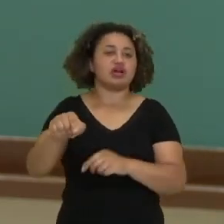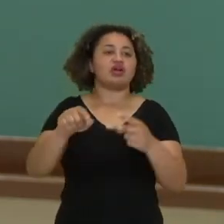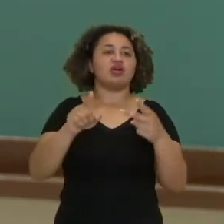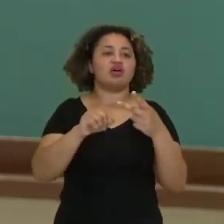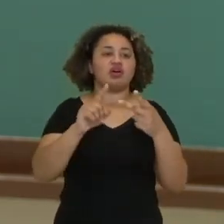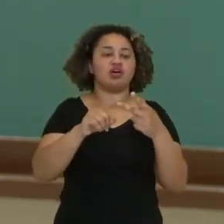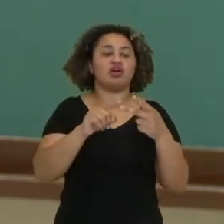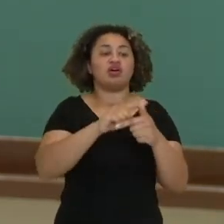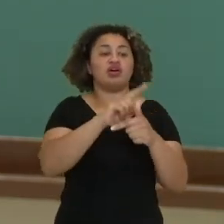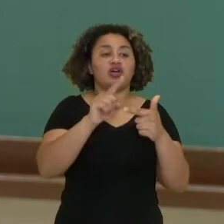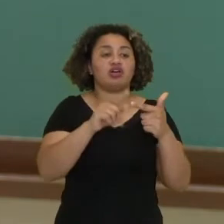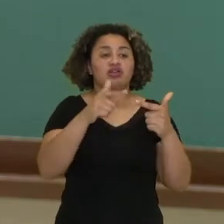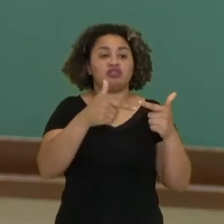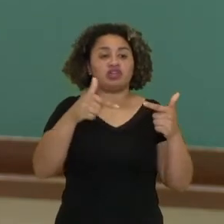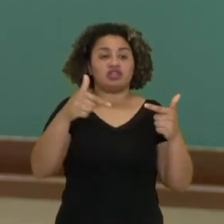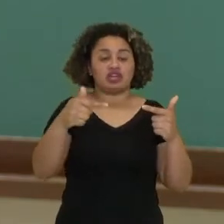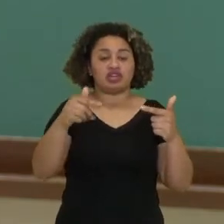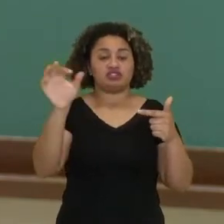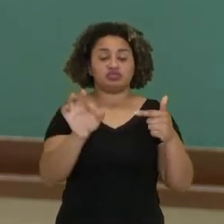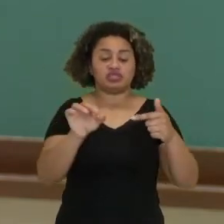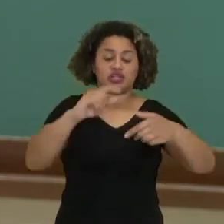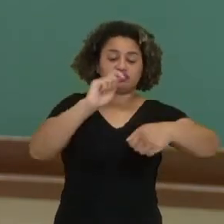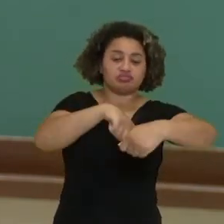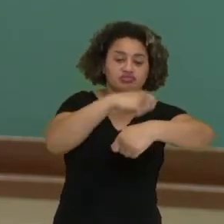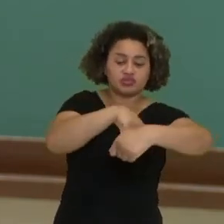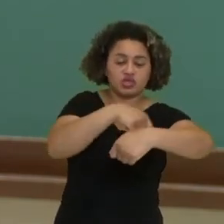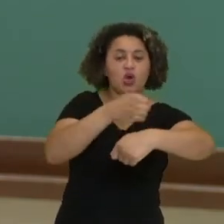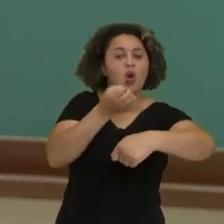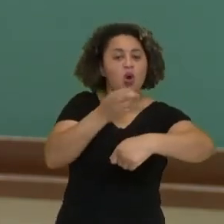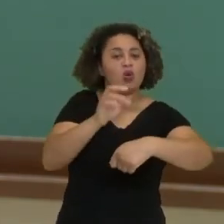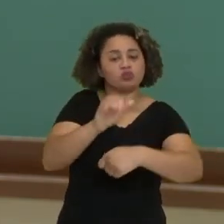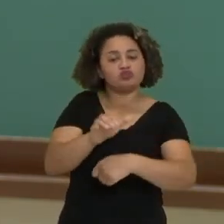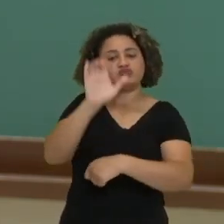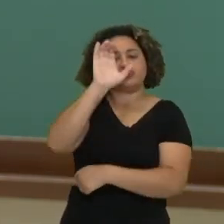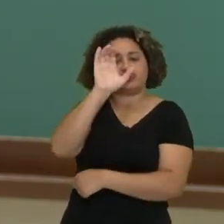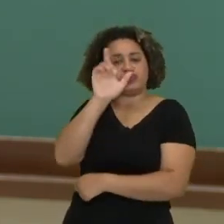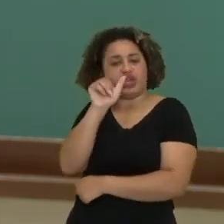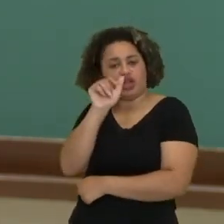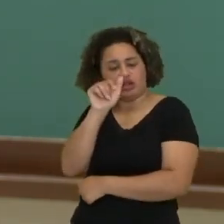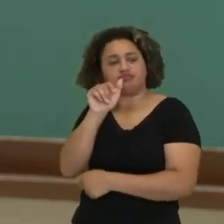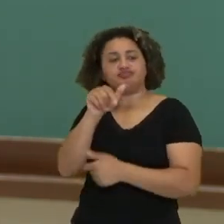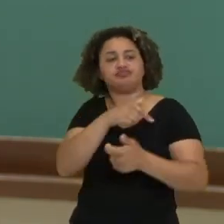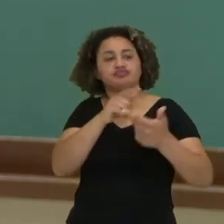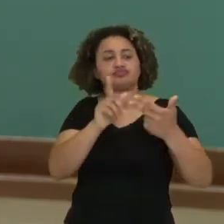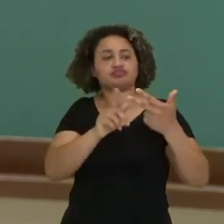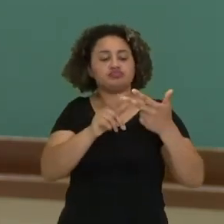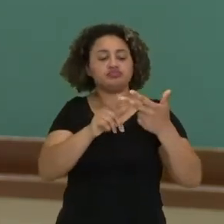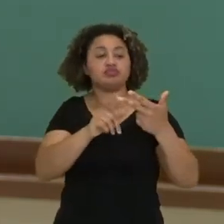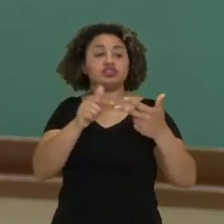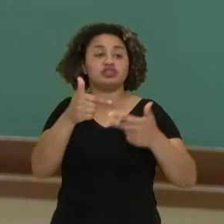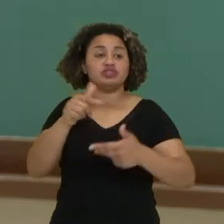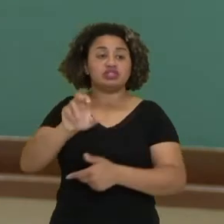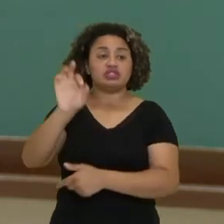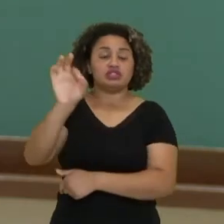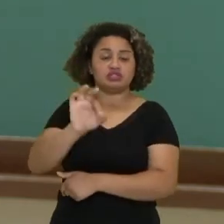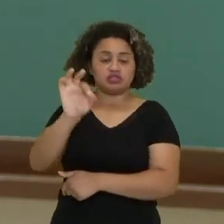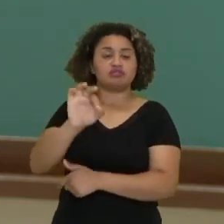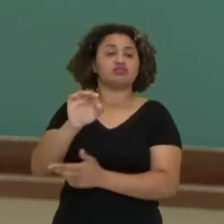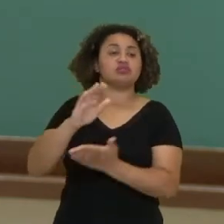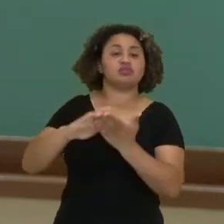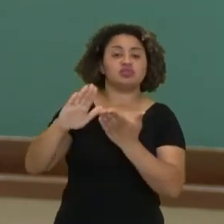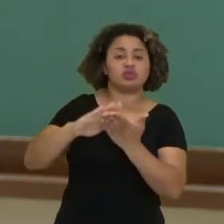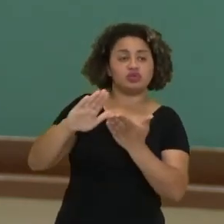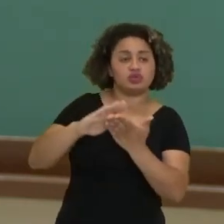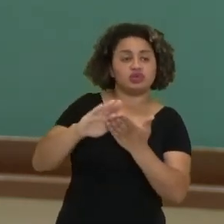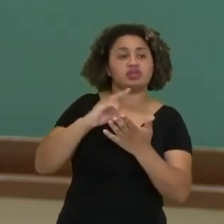27% cozinhando e pelo consumo próprio, bebendo a água, 25% com o consumo